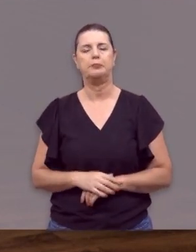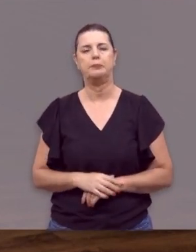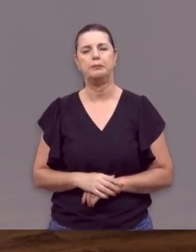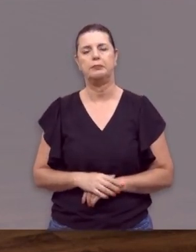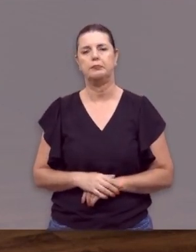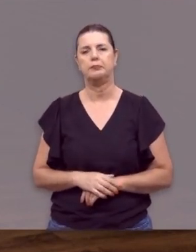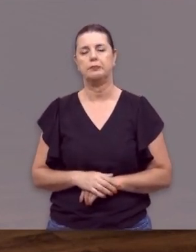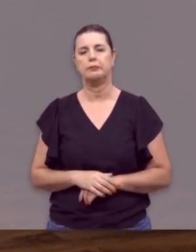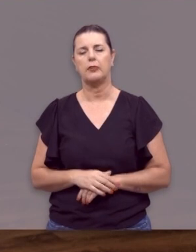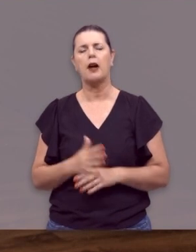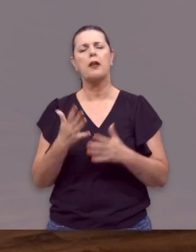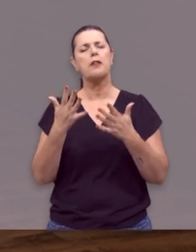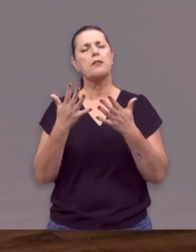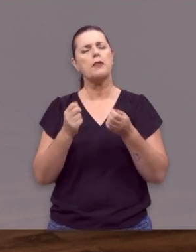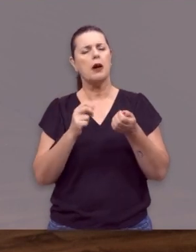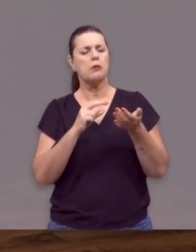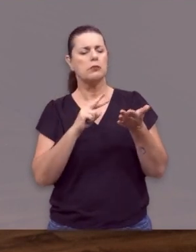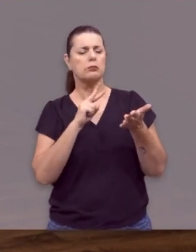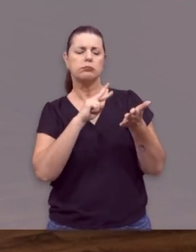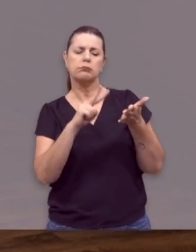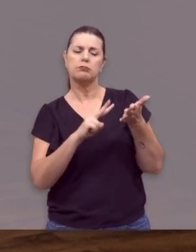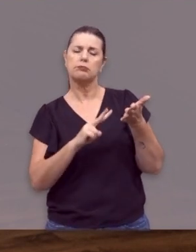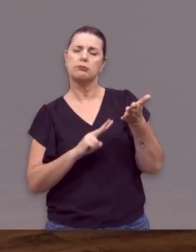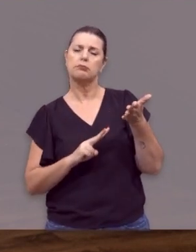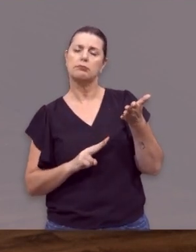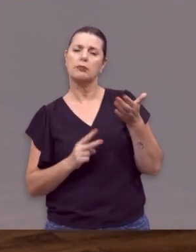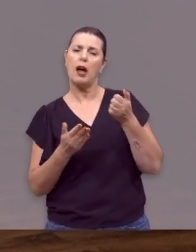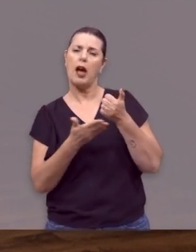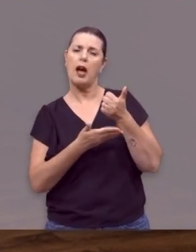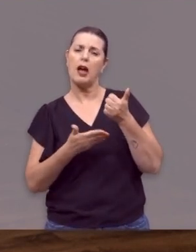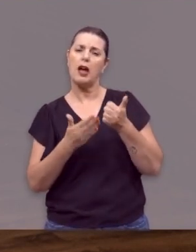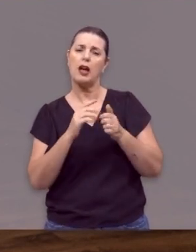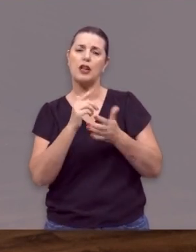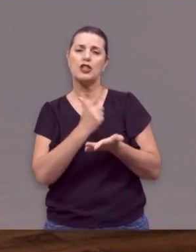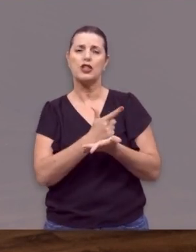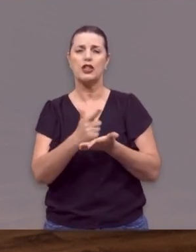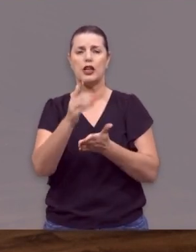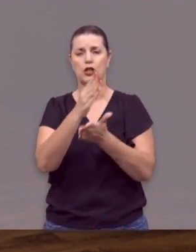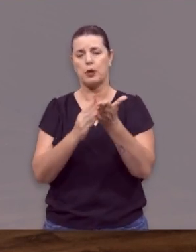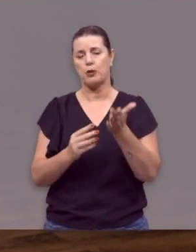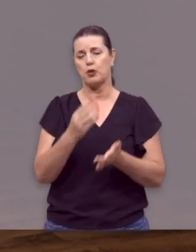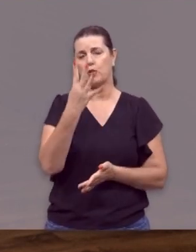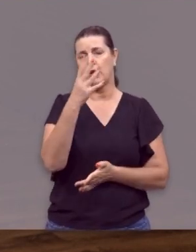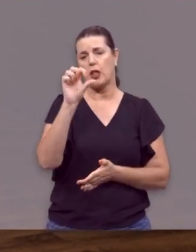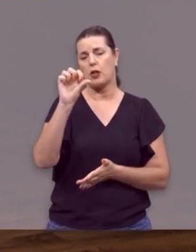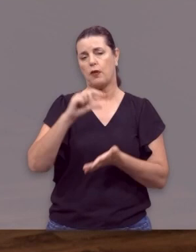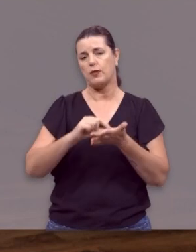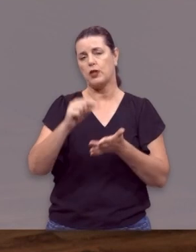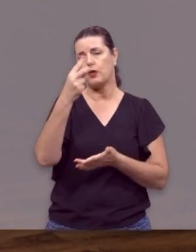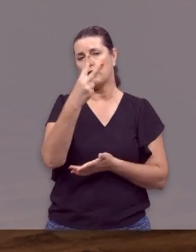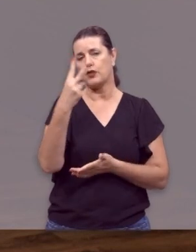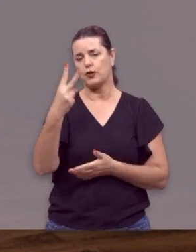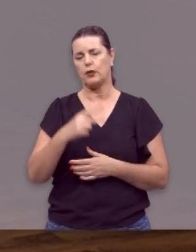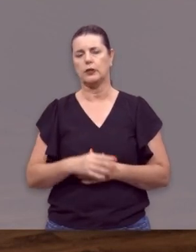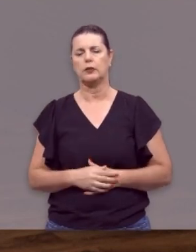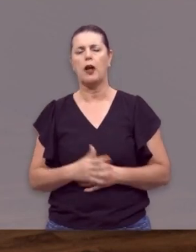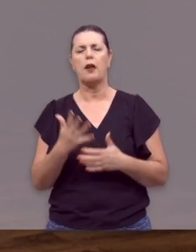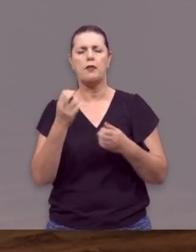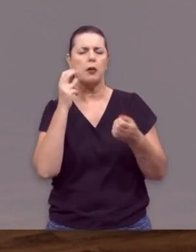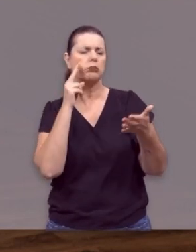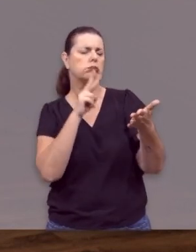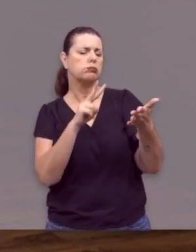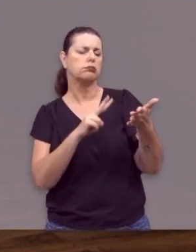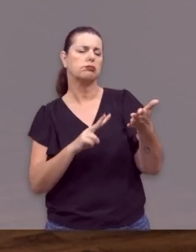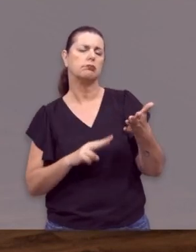frutífero. Vamos basear esta mensagem em Gênesis 49, verso 22. Vamos